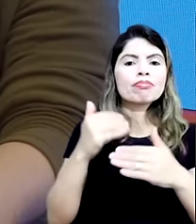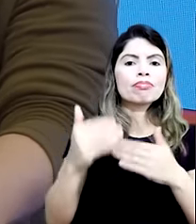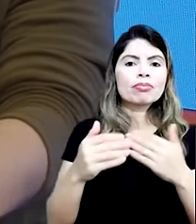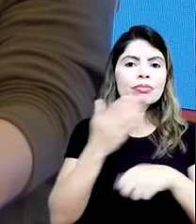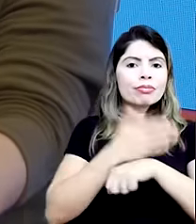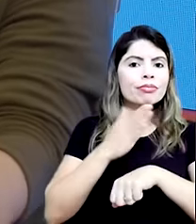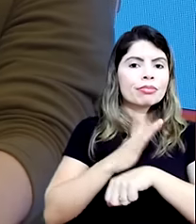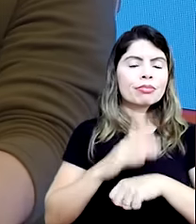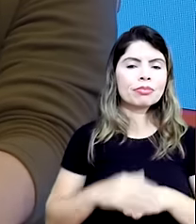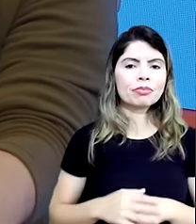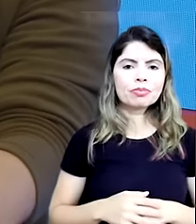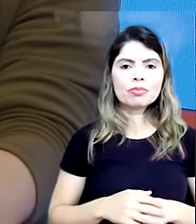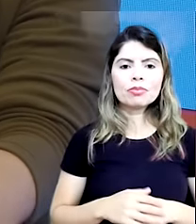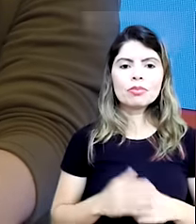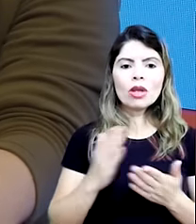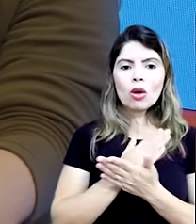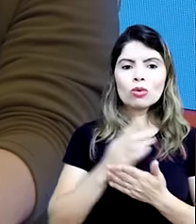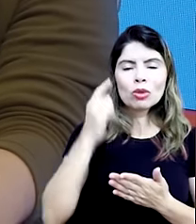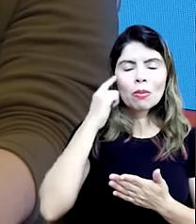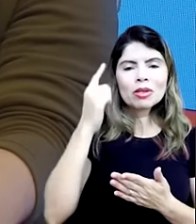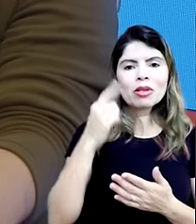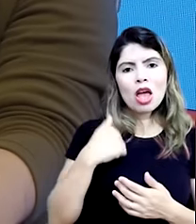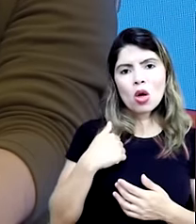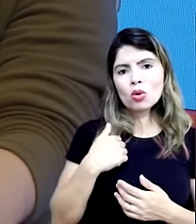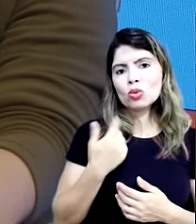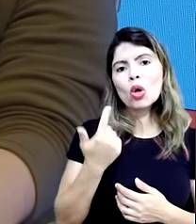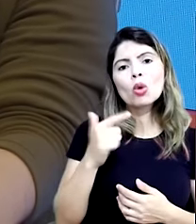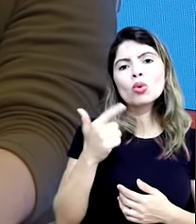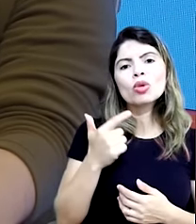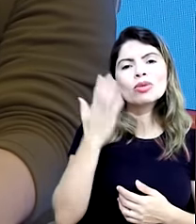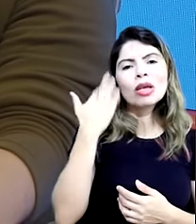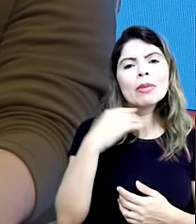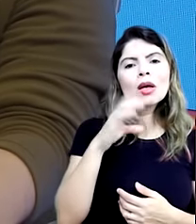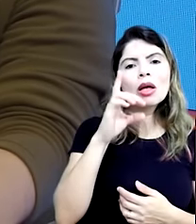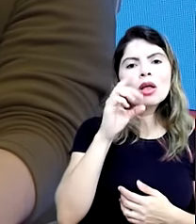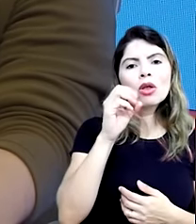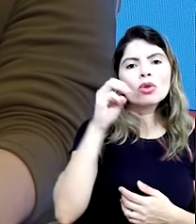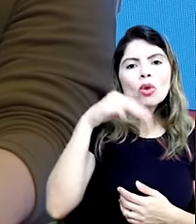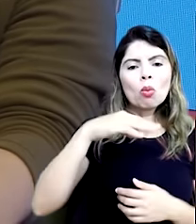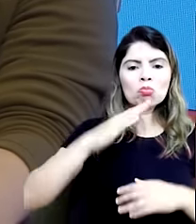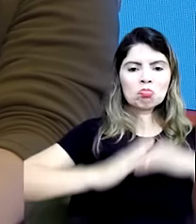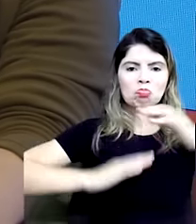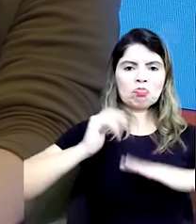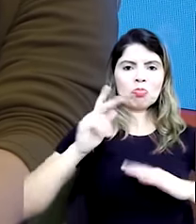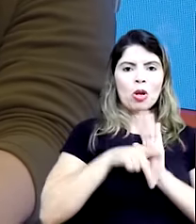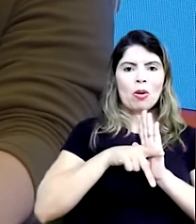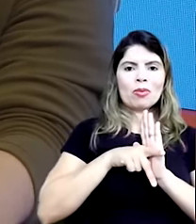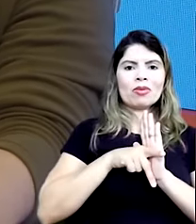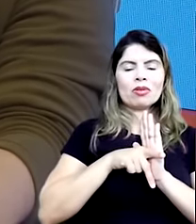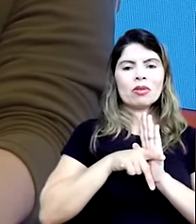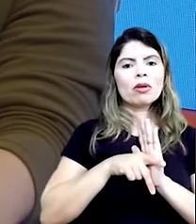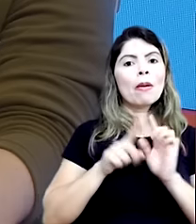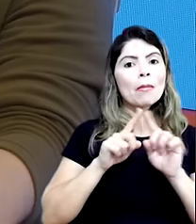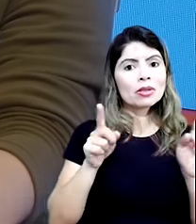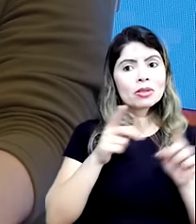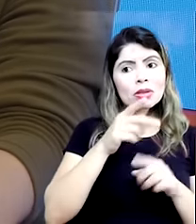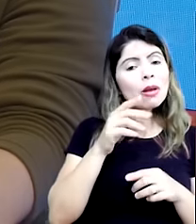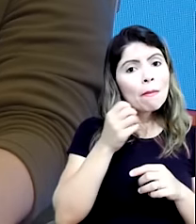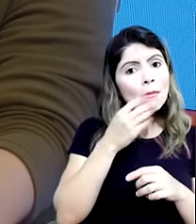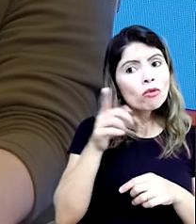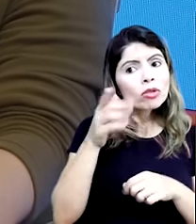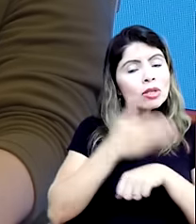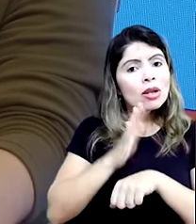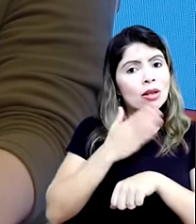vezes né que o pessoal fala assim ah mas eu não tenho dom falou mas toma cuidado porque às vezes quem não tem se ele treinar bem às vezes ele fica até melhor do que quem tem o dom porque às vezes a pessoa